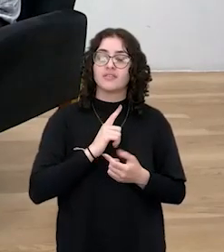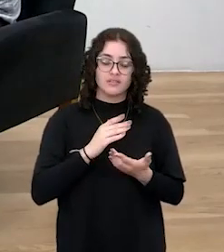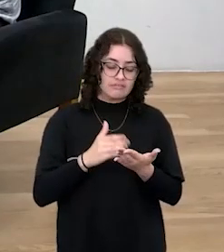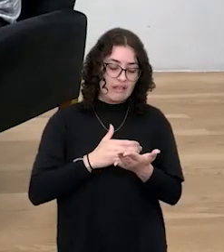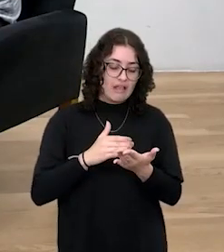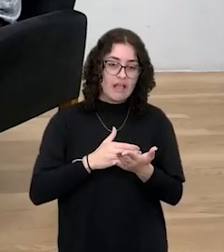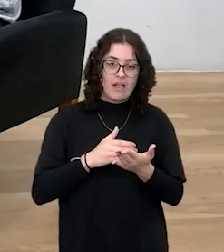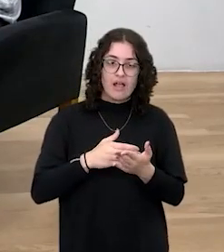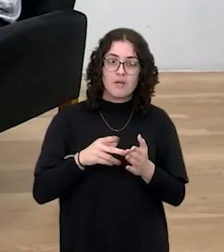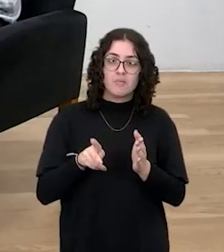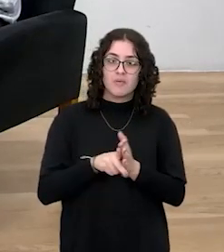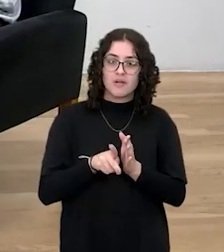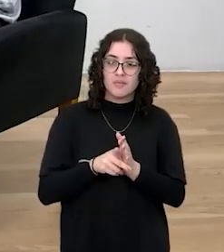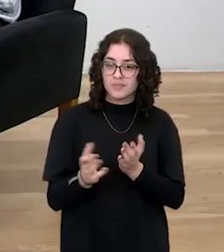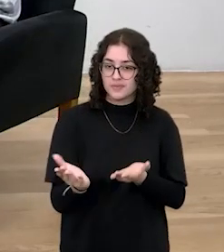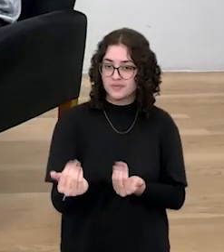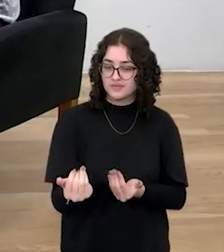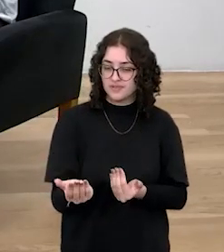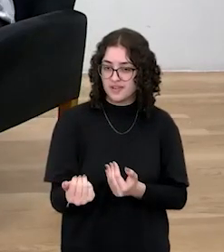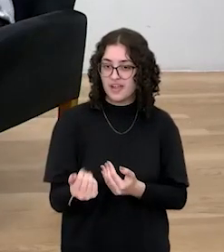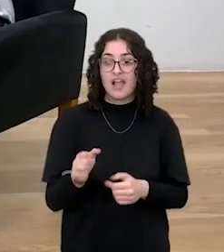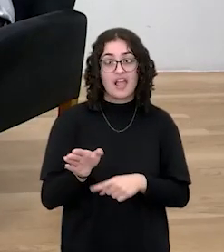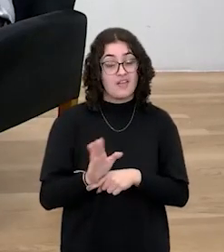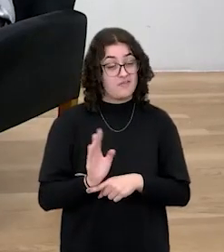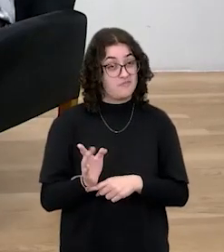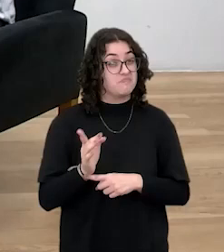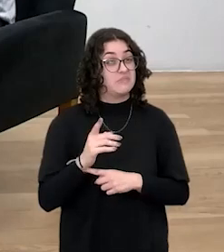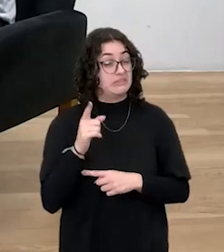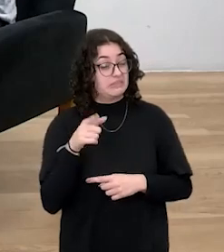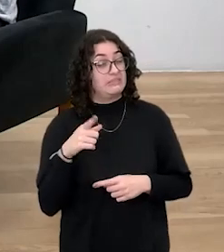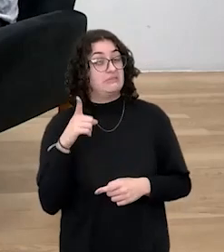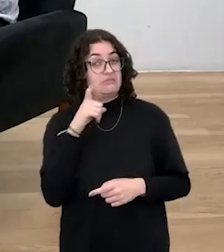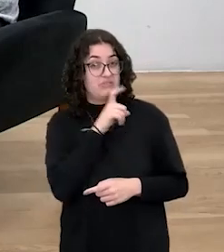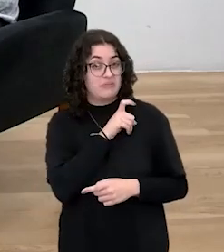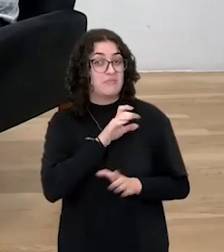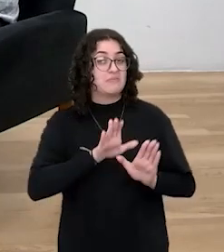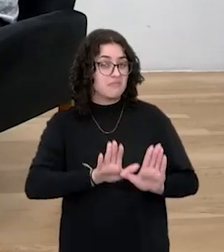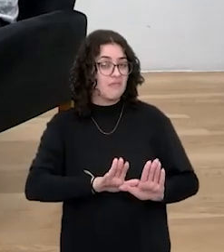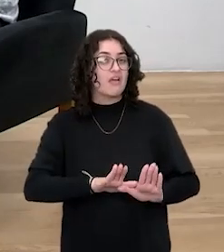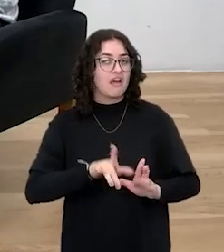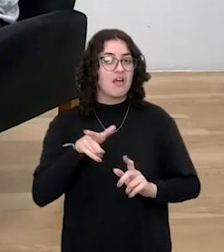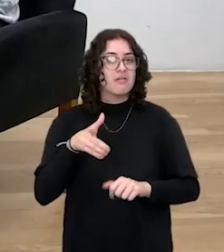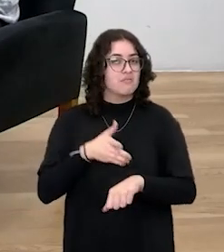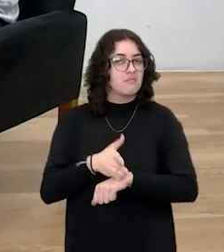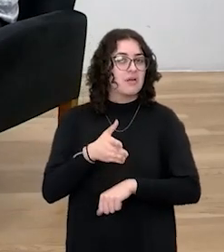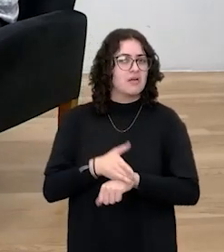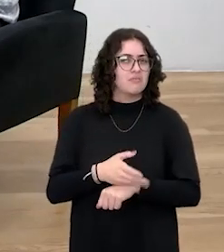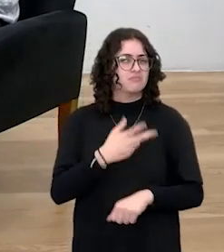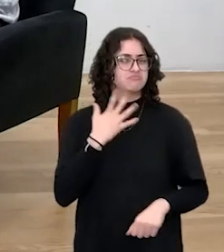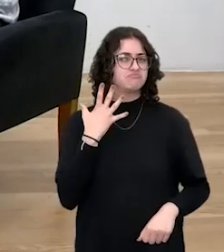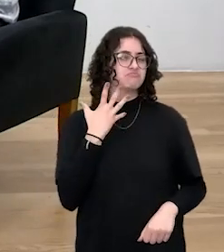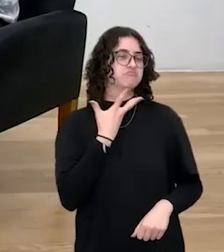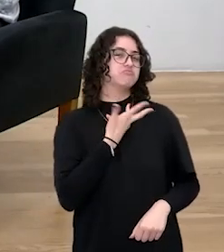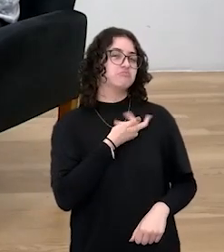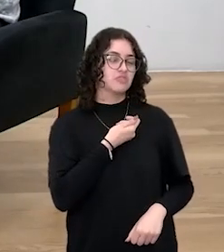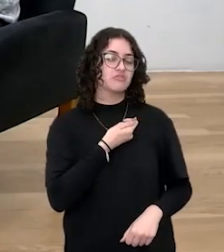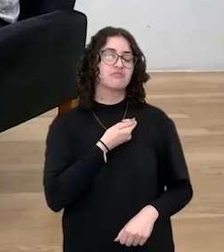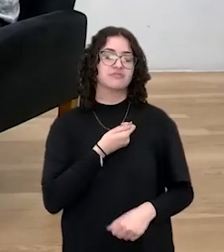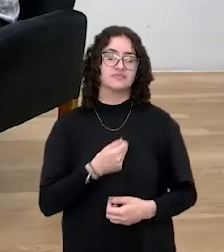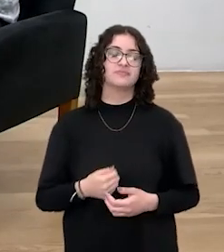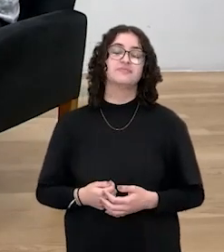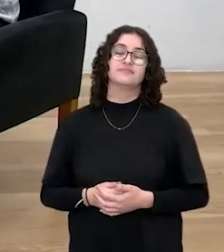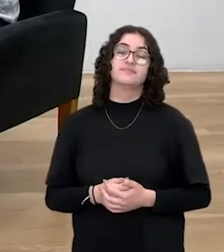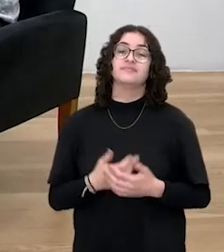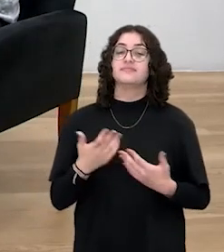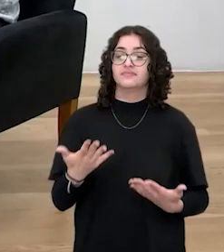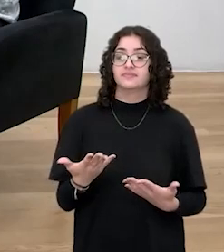filme já, digamos, até meio pesado. Que fala de drogas, etc. Mesmo assim, ele entrava lá como o cara bonitão do filme, né? Uhum.